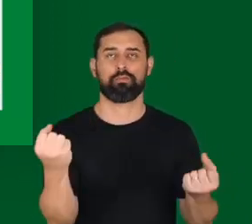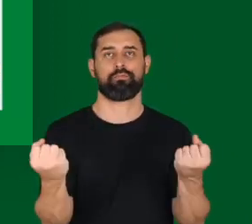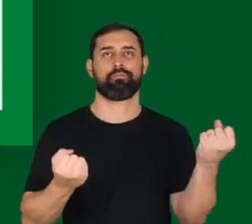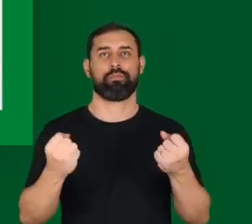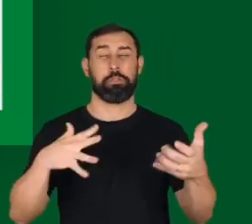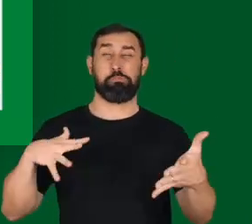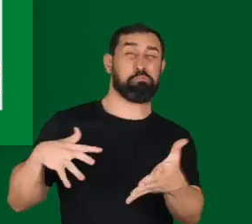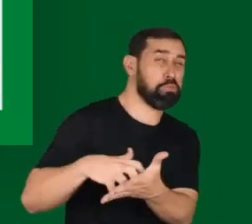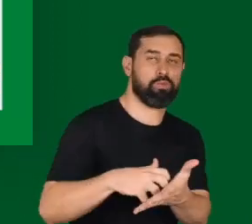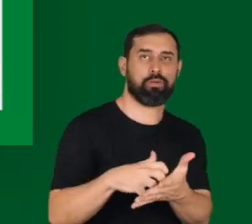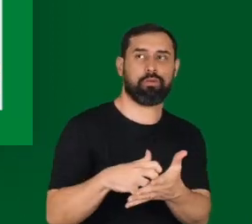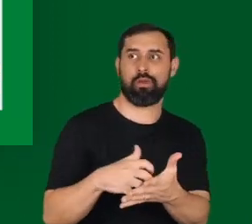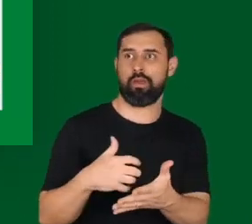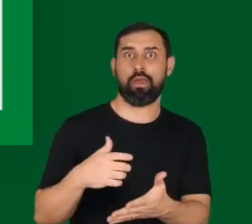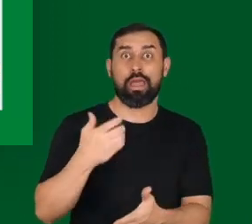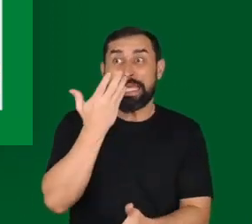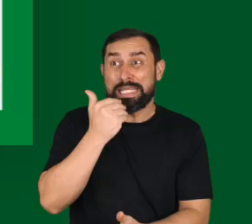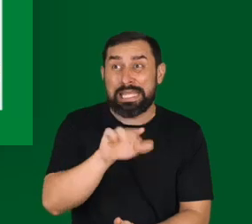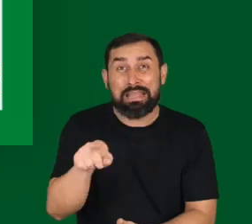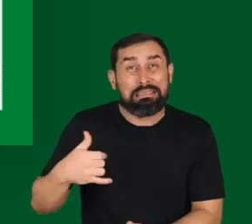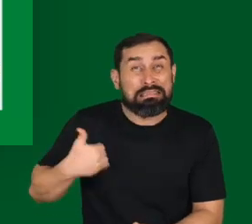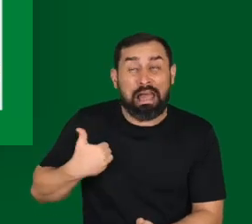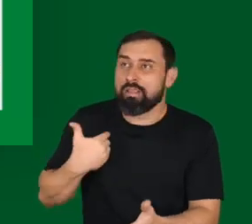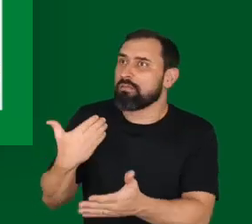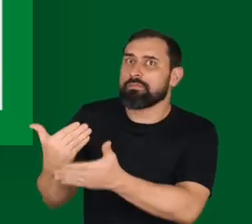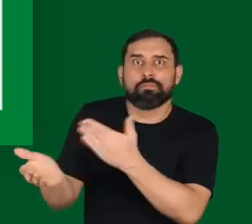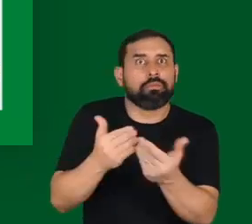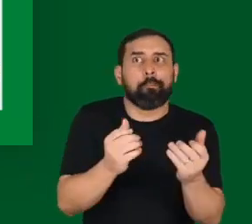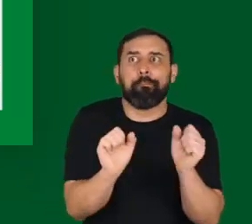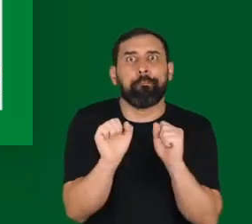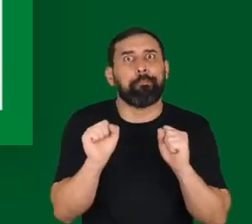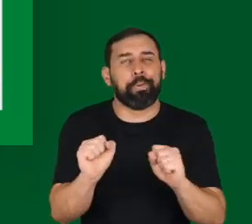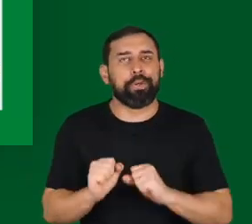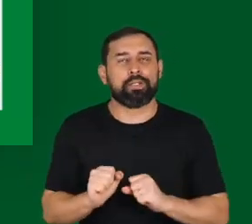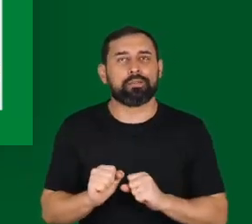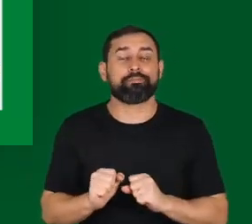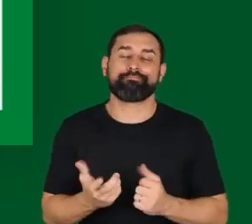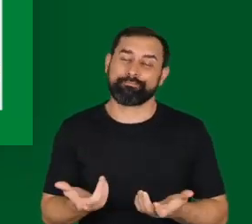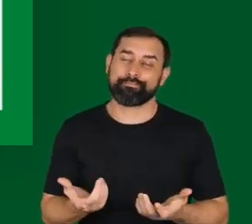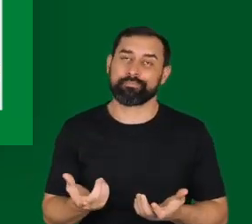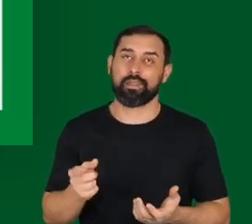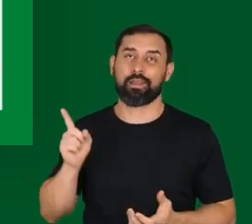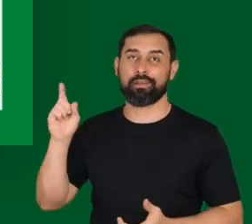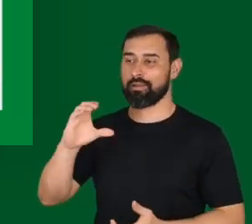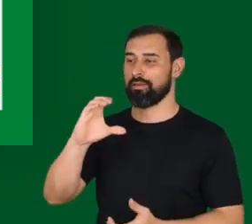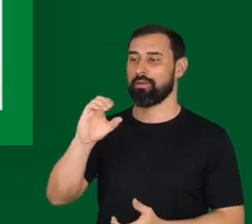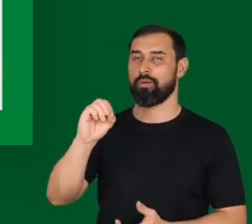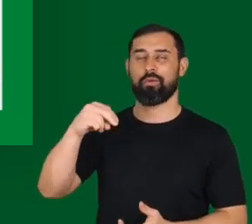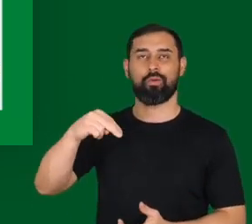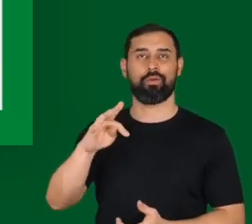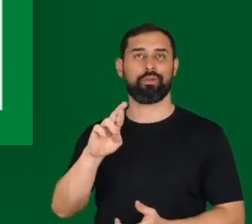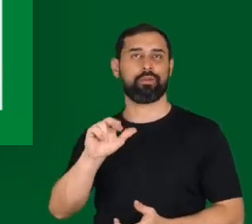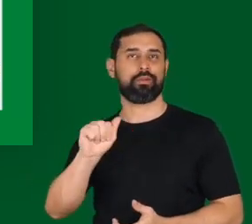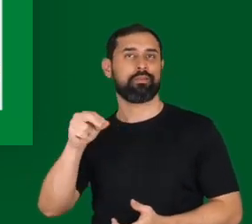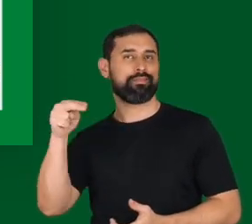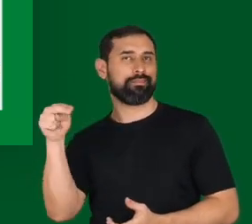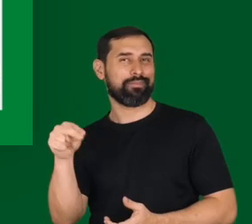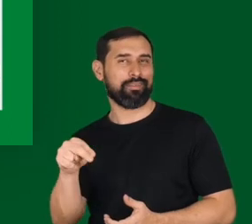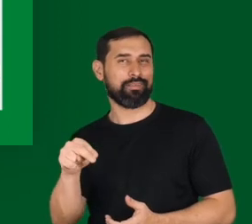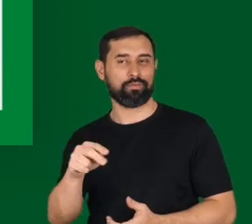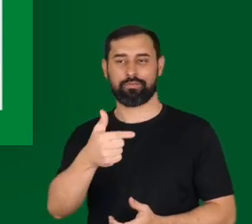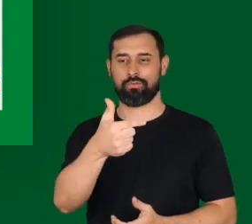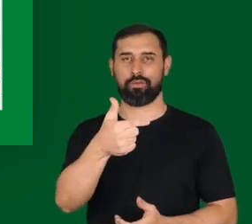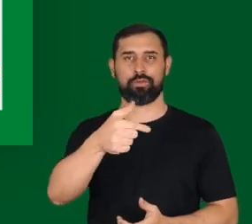Por isso existe a importância dessa resolução do COTRAN, né, que é a 277, onde ela regulamenta